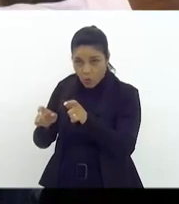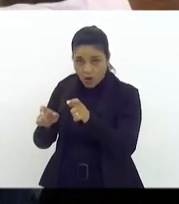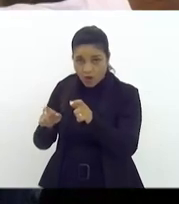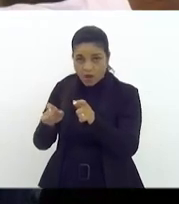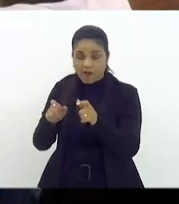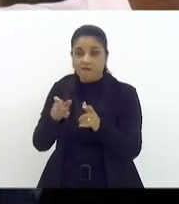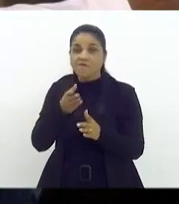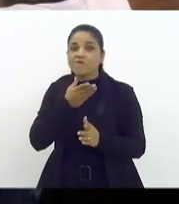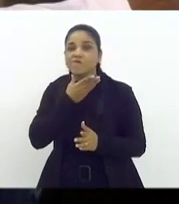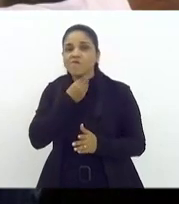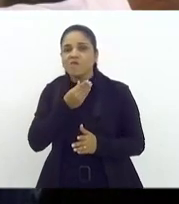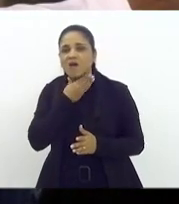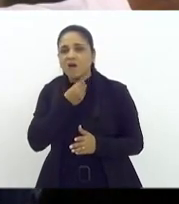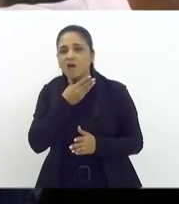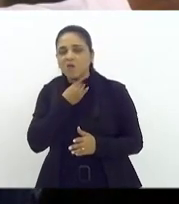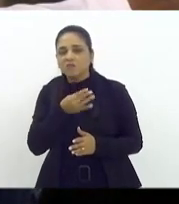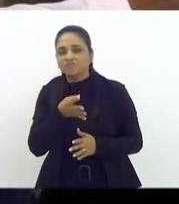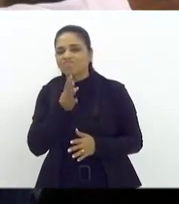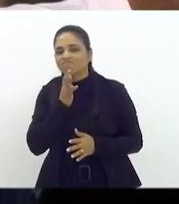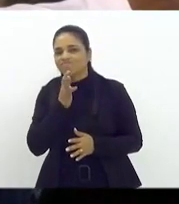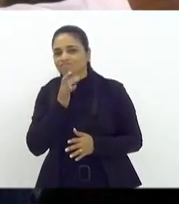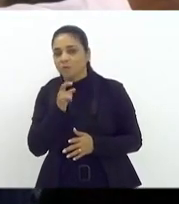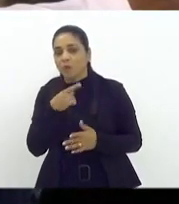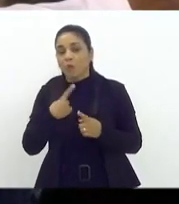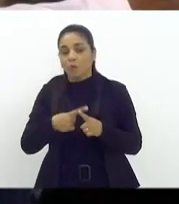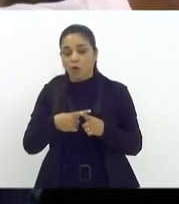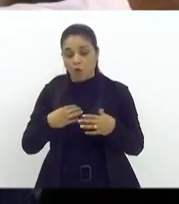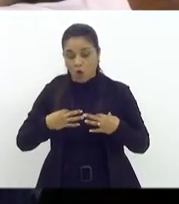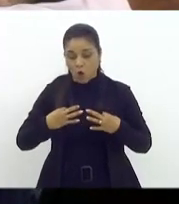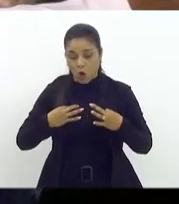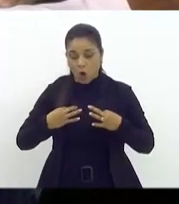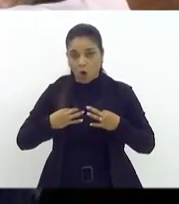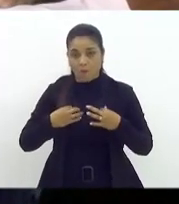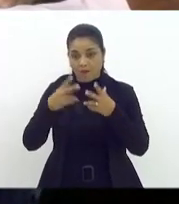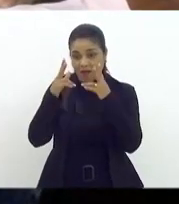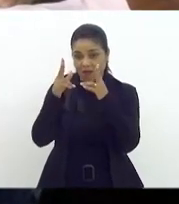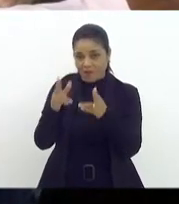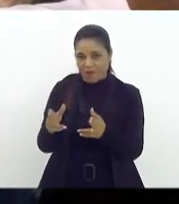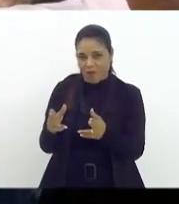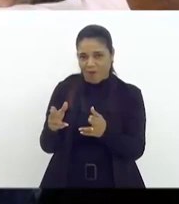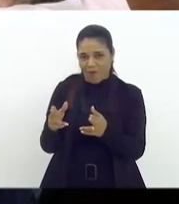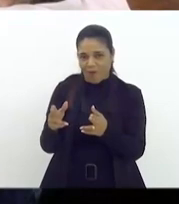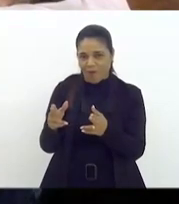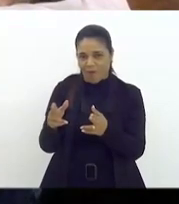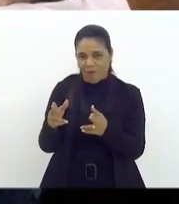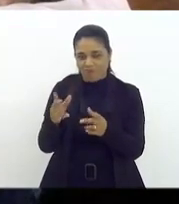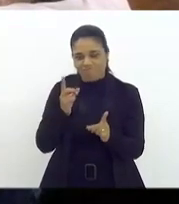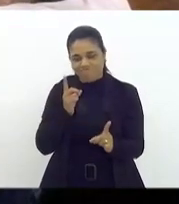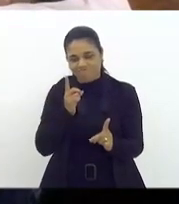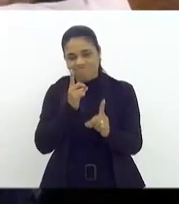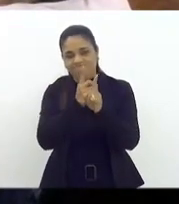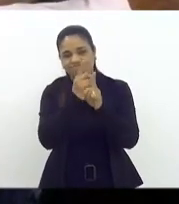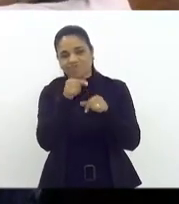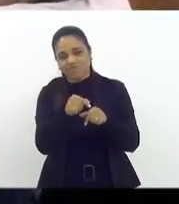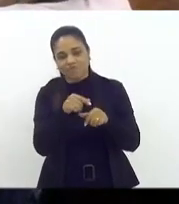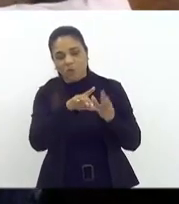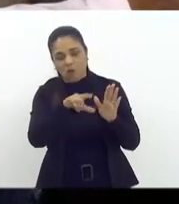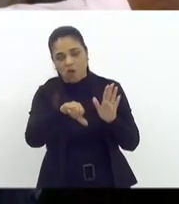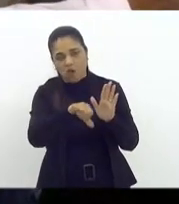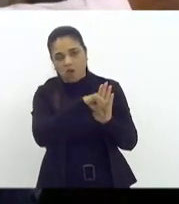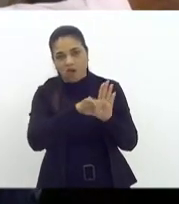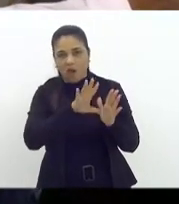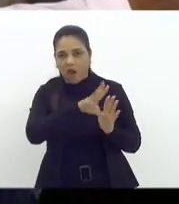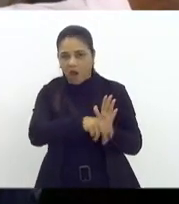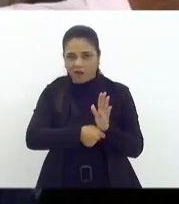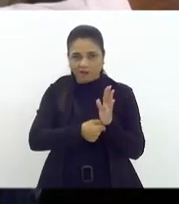falsamente alguém porque a roupa é semelhante aquela que ela identificou que o assaltante a pessoa que